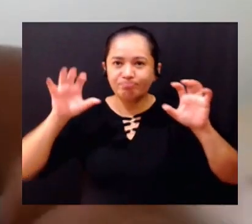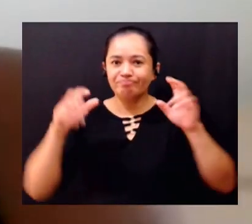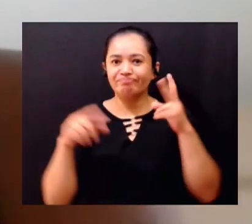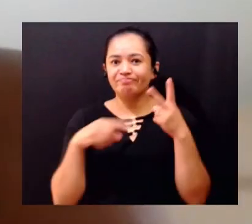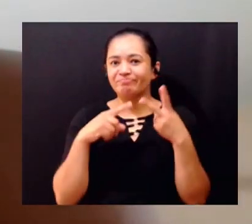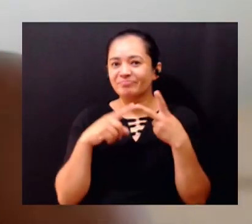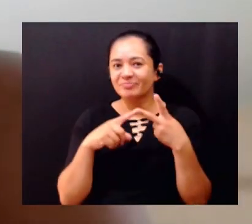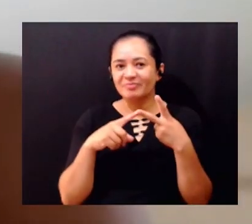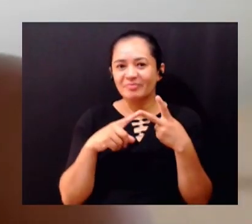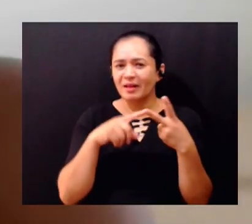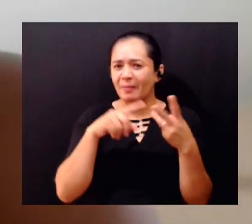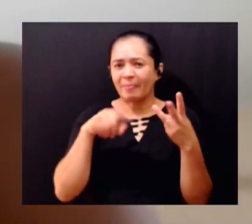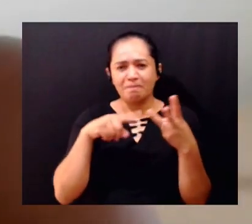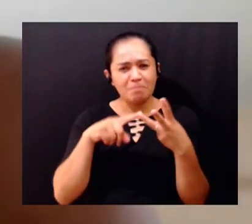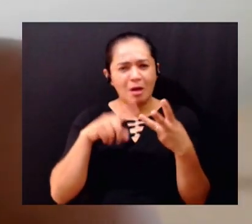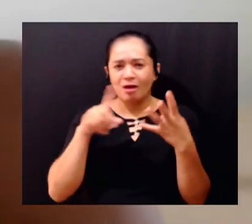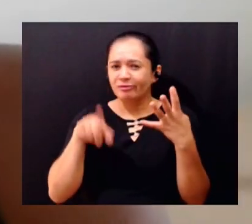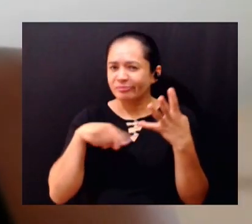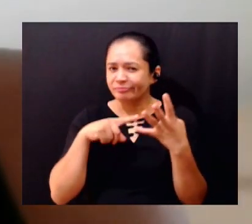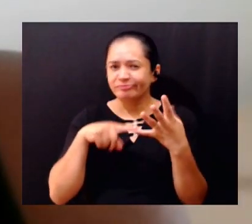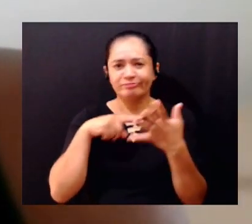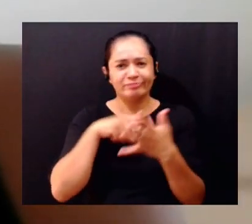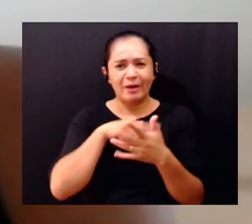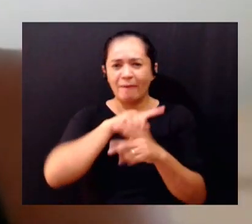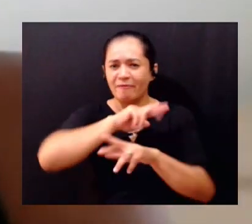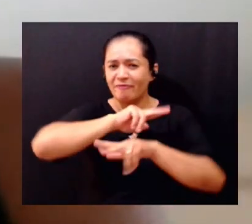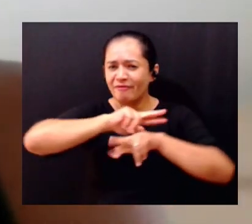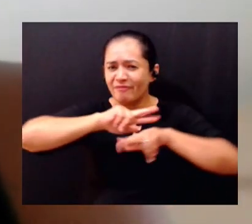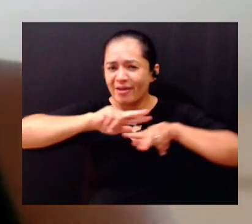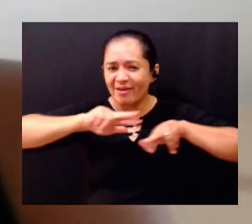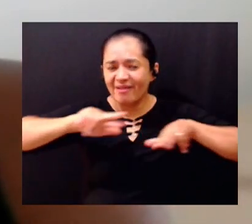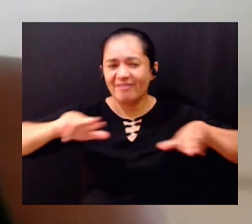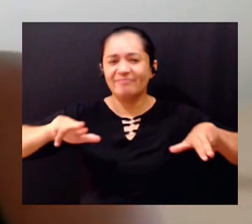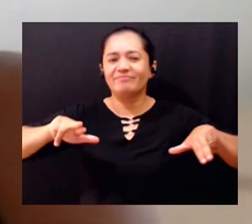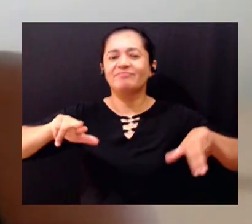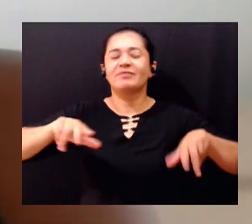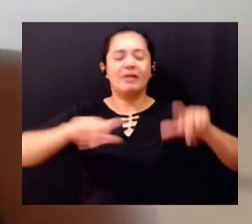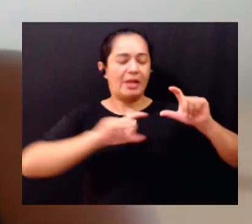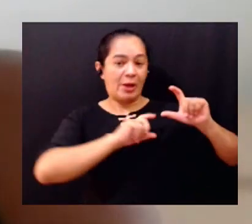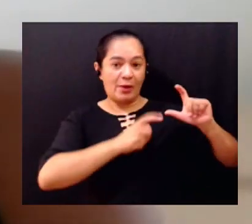cinema, caricaturas maravilhosas. E tem quadrinho meu, tem